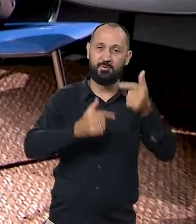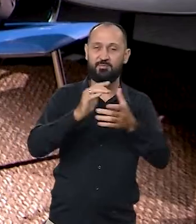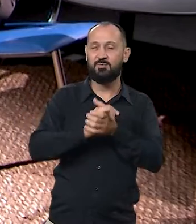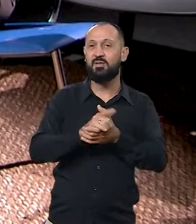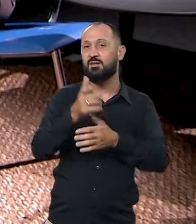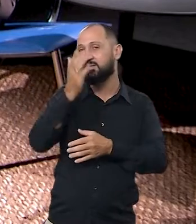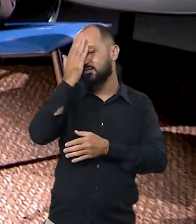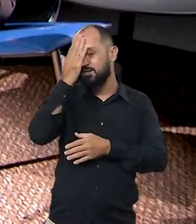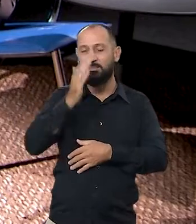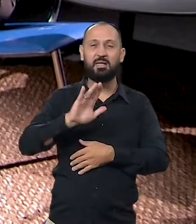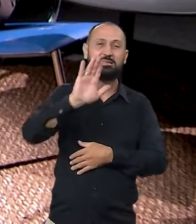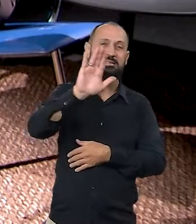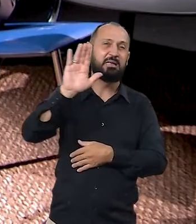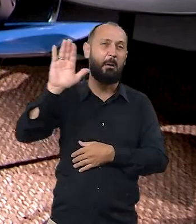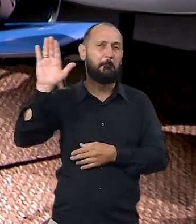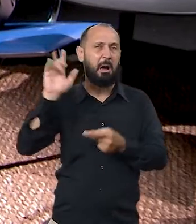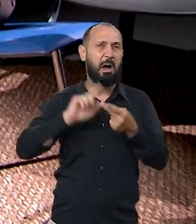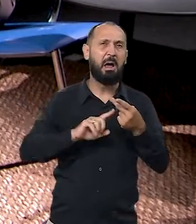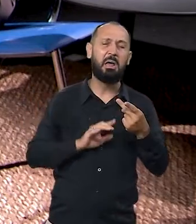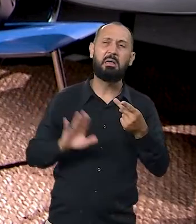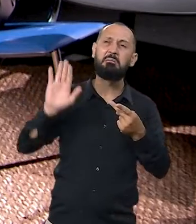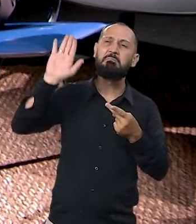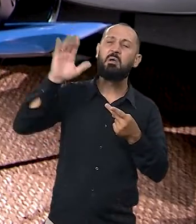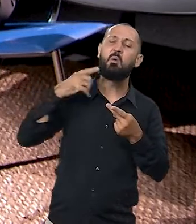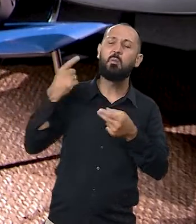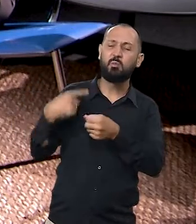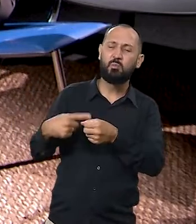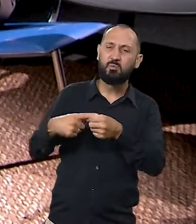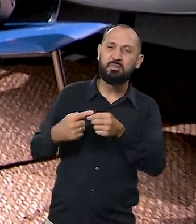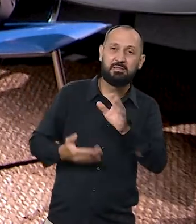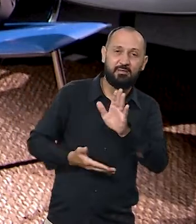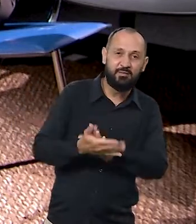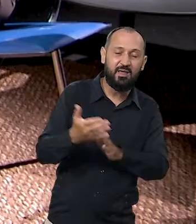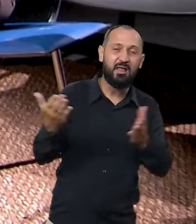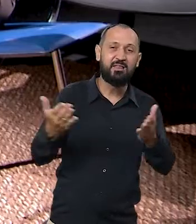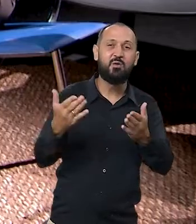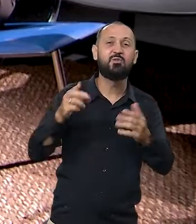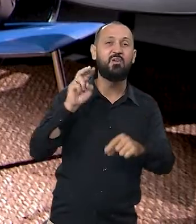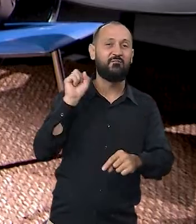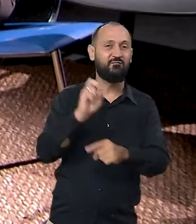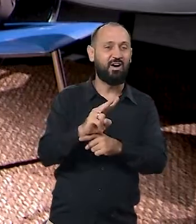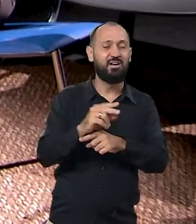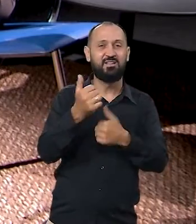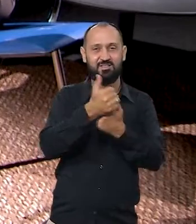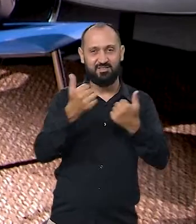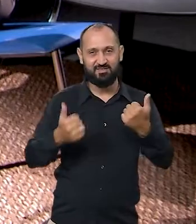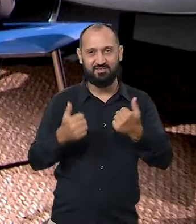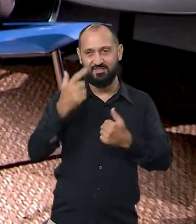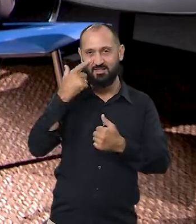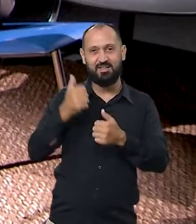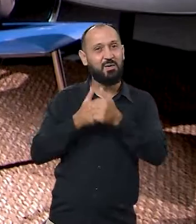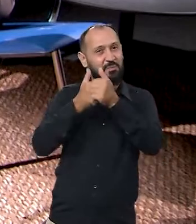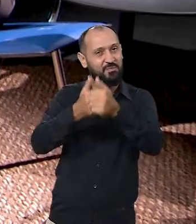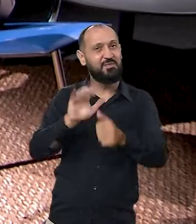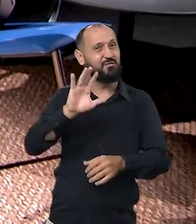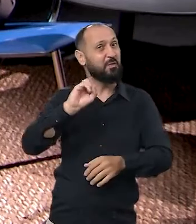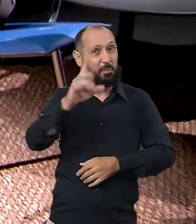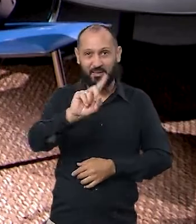saber das campanhas, eu quero saber como é que foi sair de Angélica e chegar até esse cargo de governador. Você que está nos acompanhando, não sai